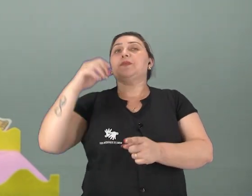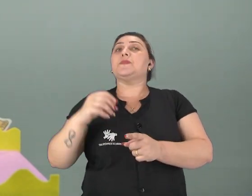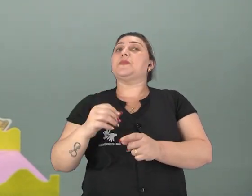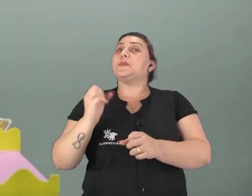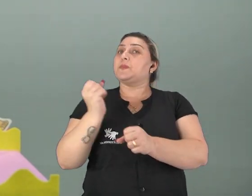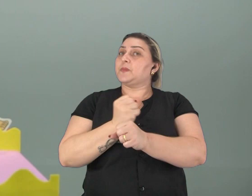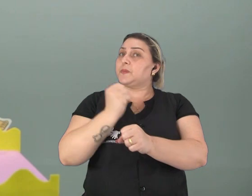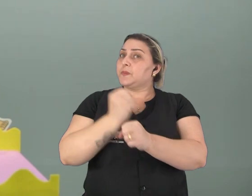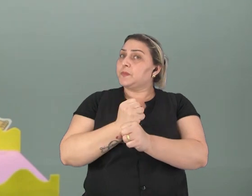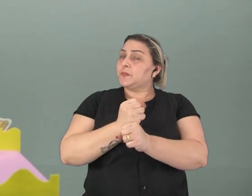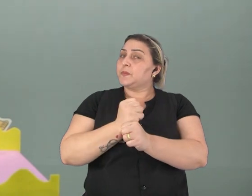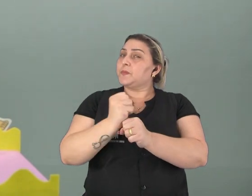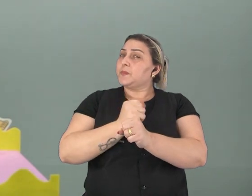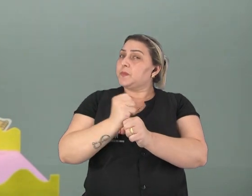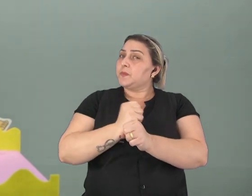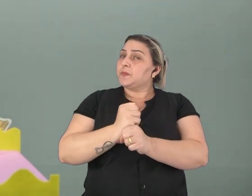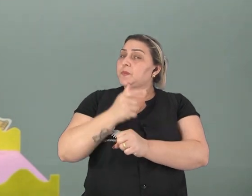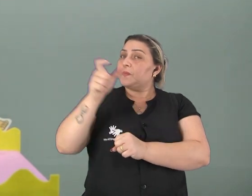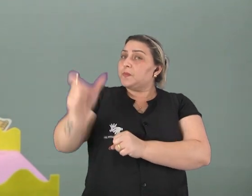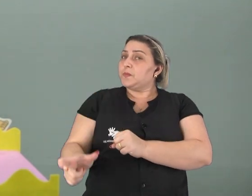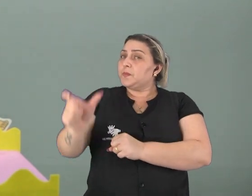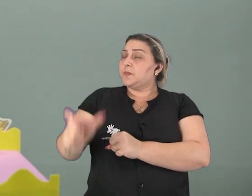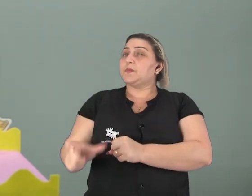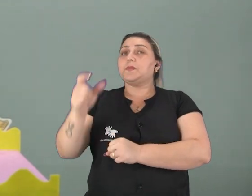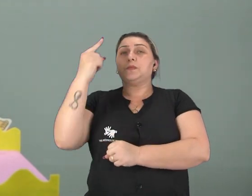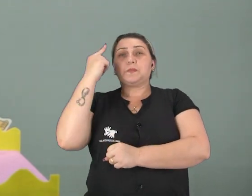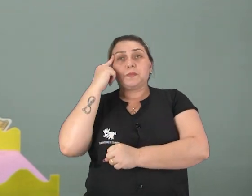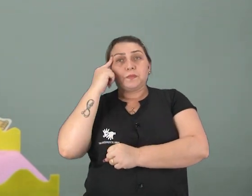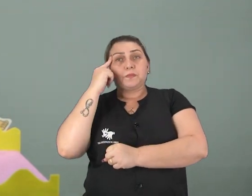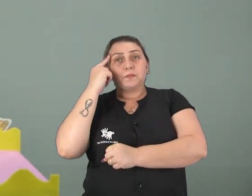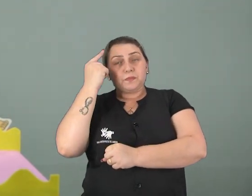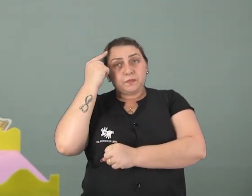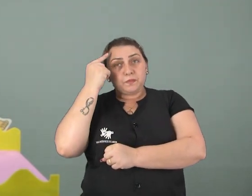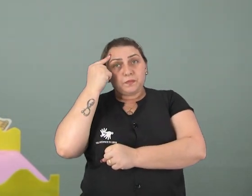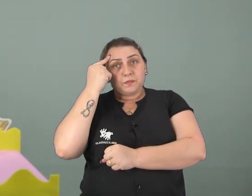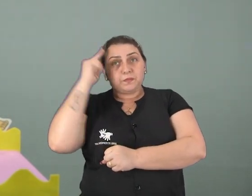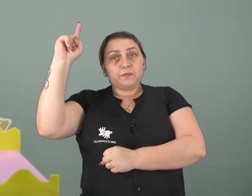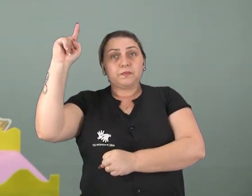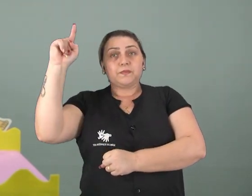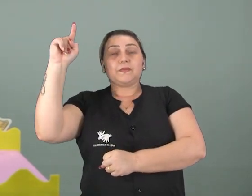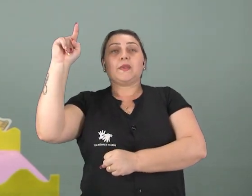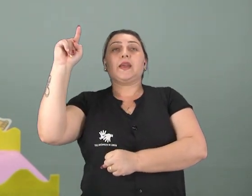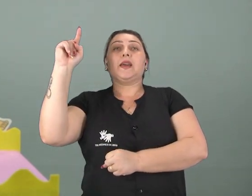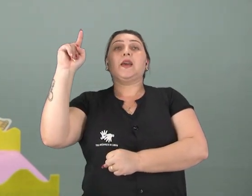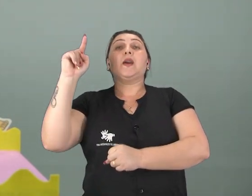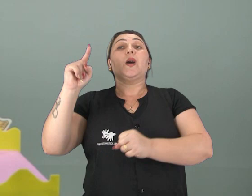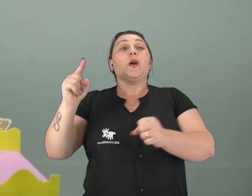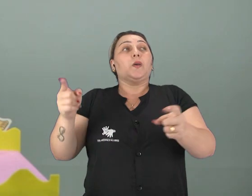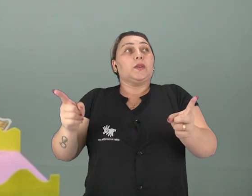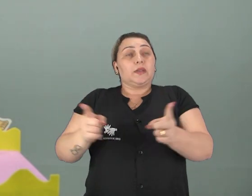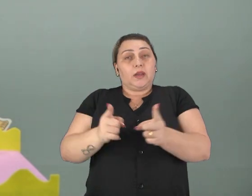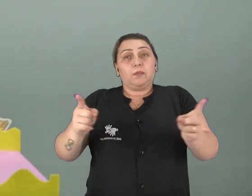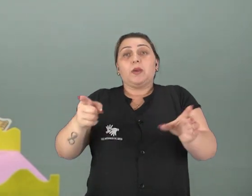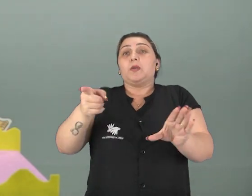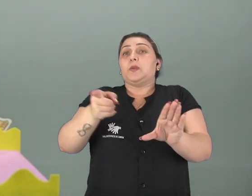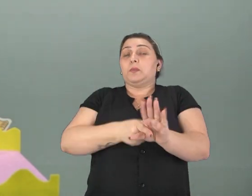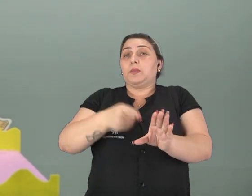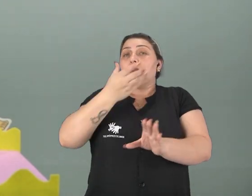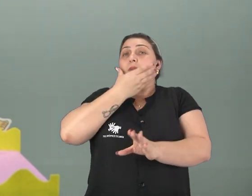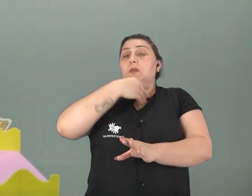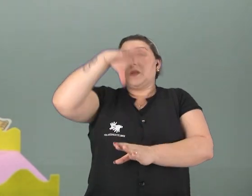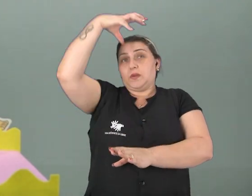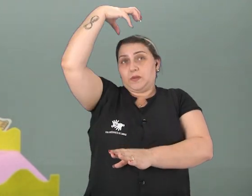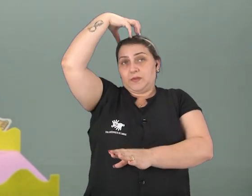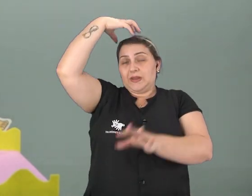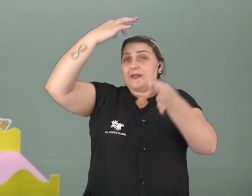carpinteiro teve uma ideia. Se eu fizer uma cama com as medidas do pé do rei, a cama